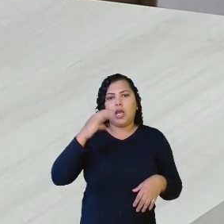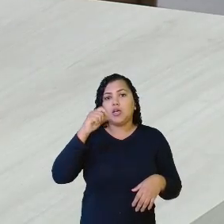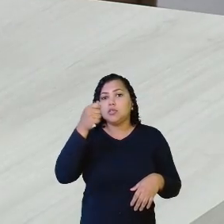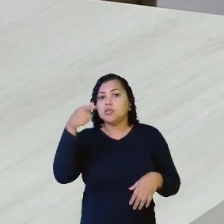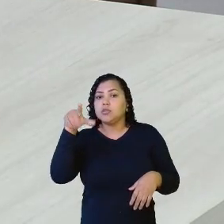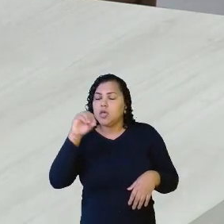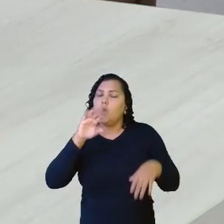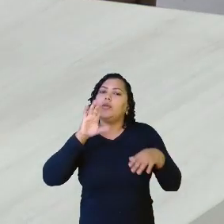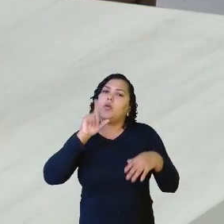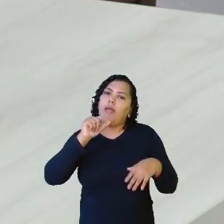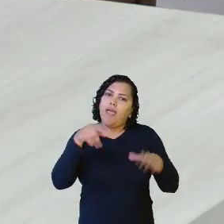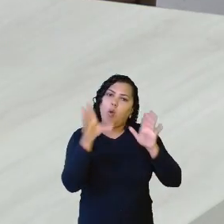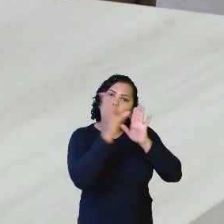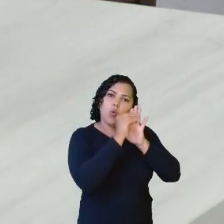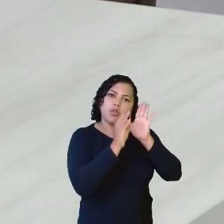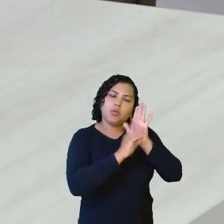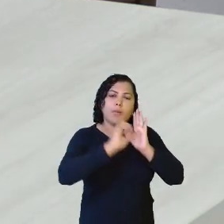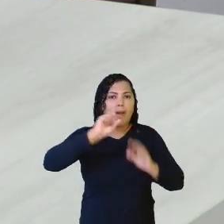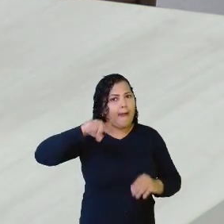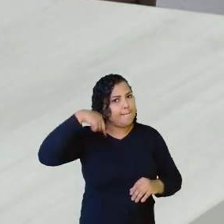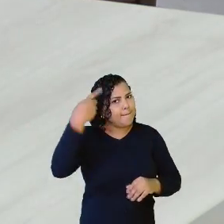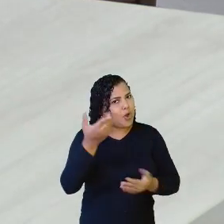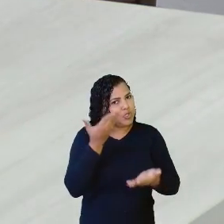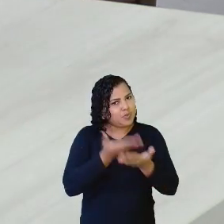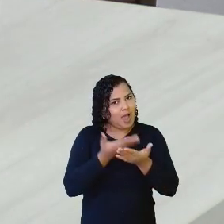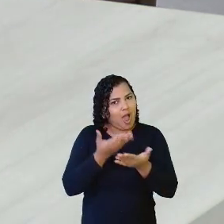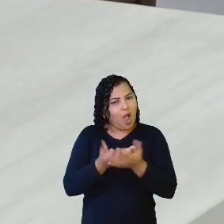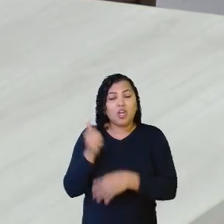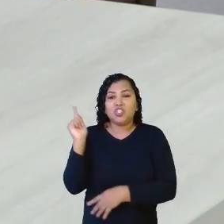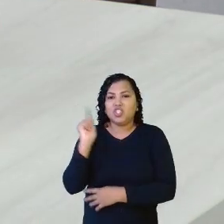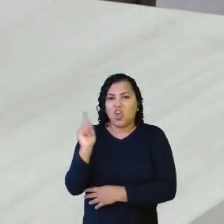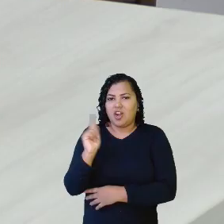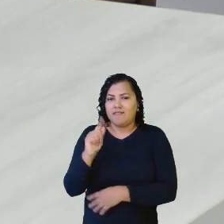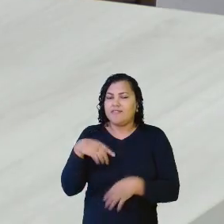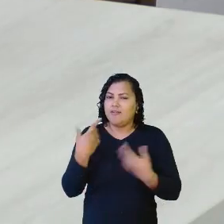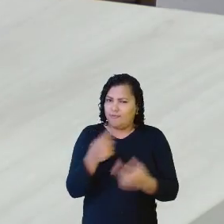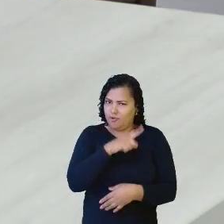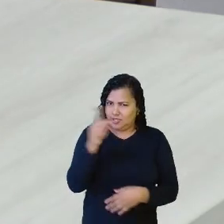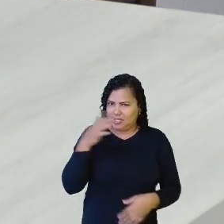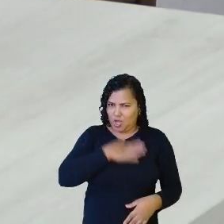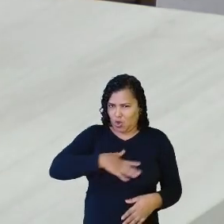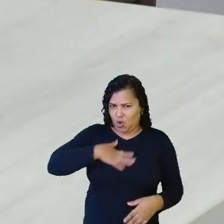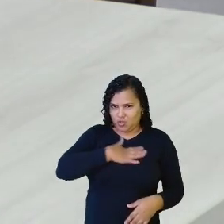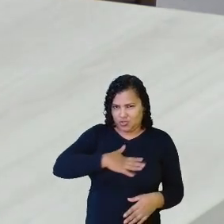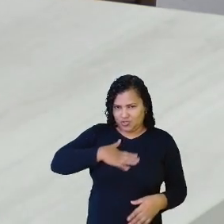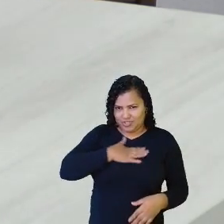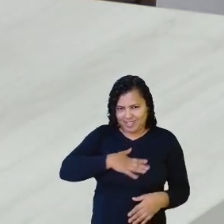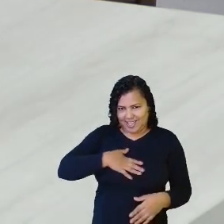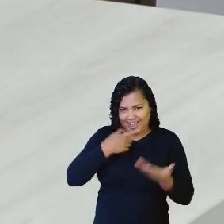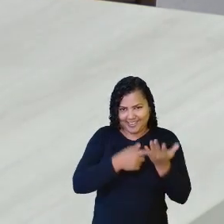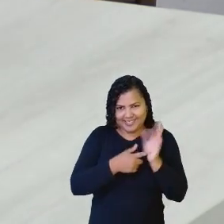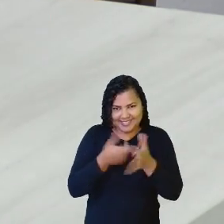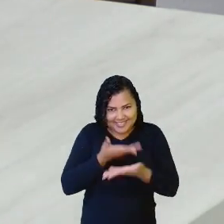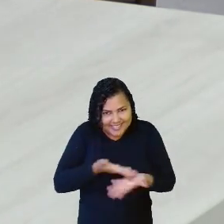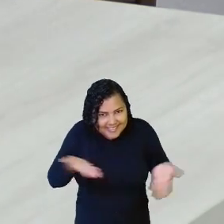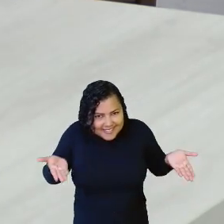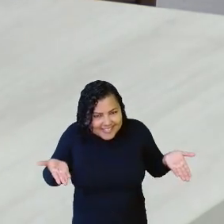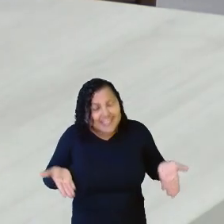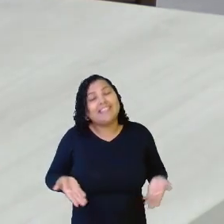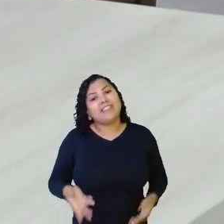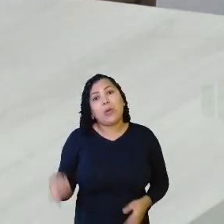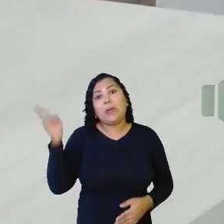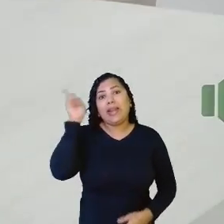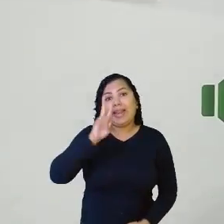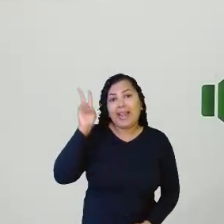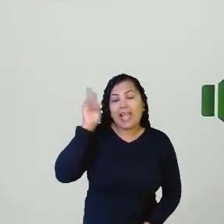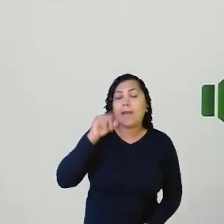de geografia. Fiquem atentos, fiquem ligados. E aí, vocês gostaram do protótipo do sistema solar? Lembre-se,